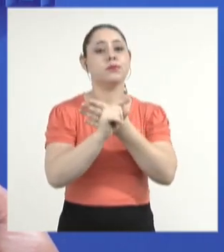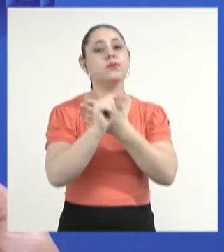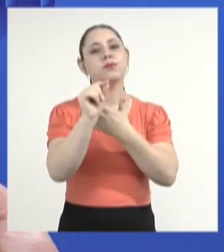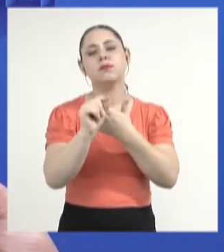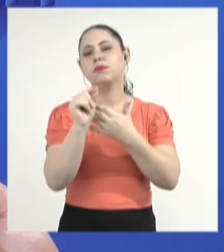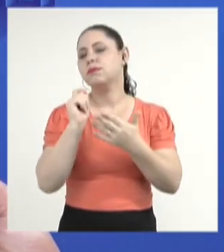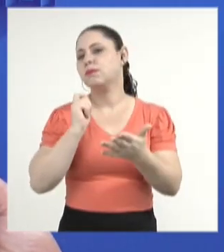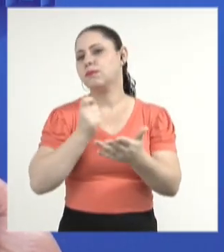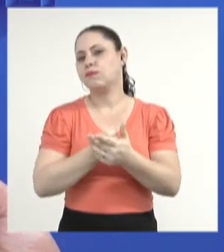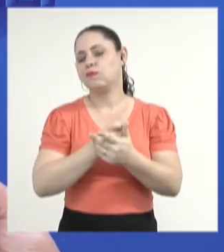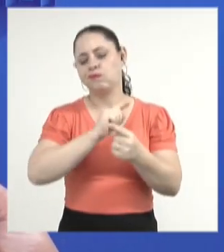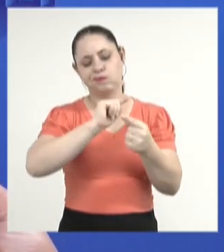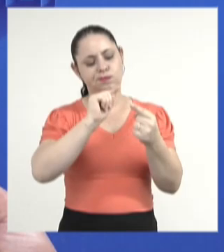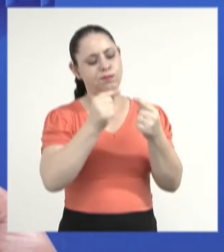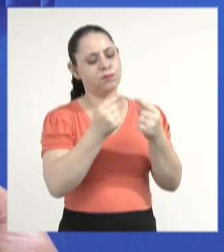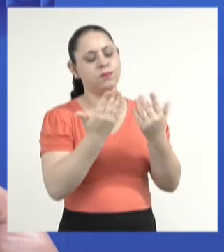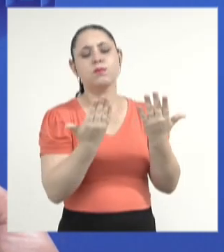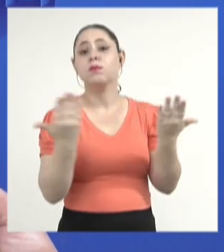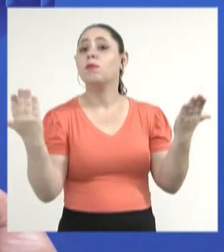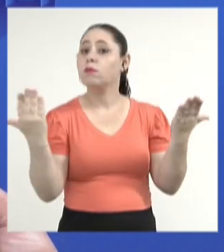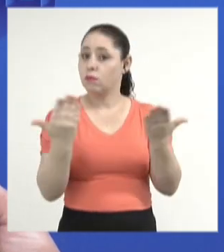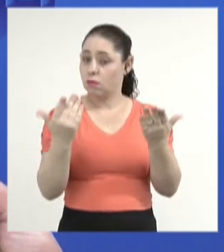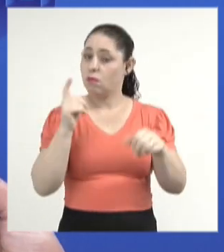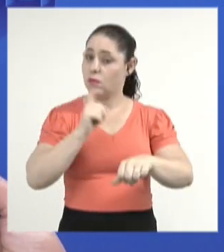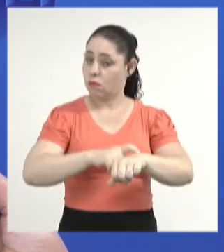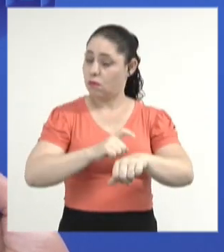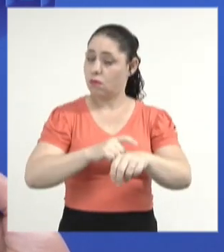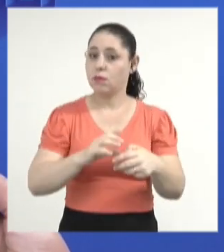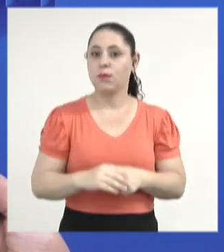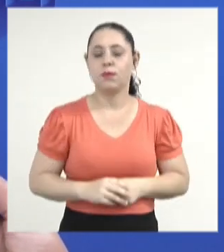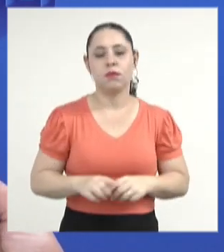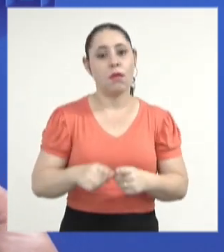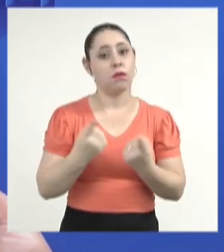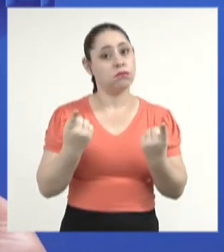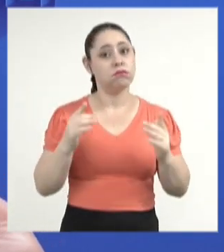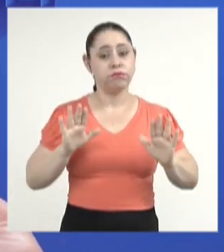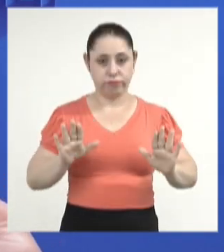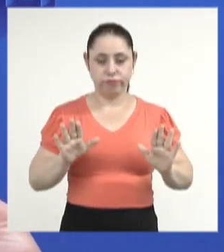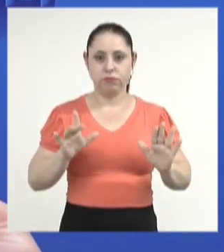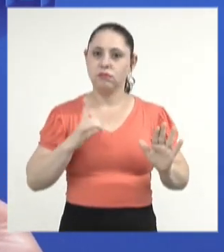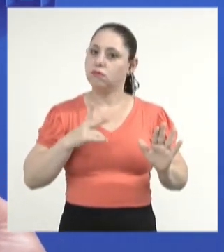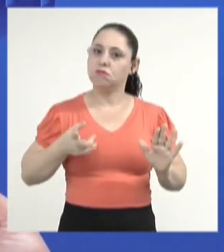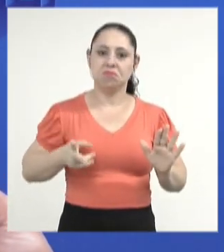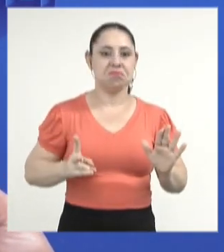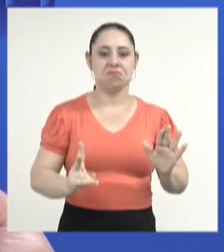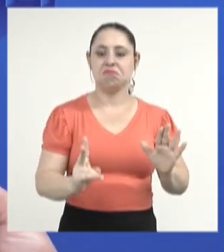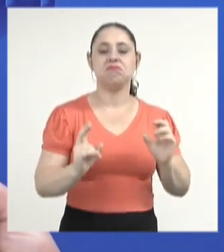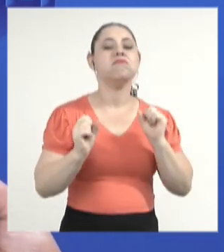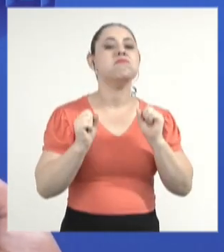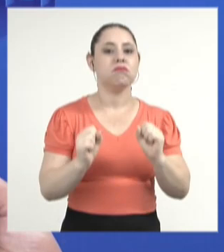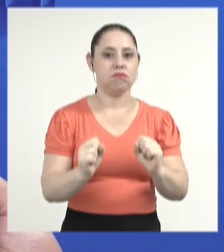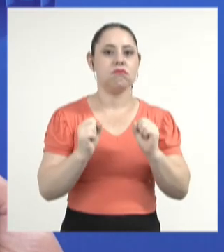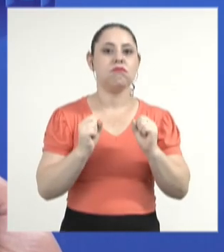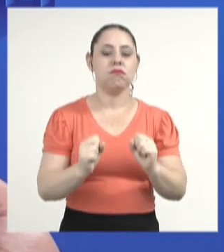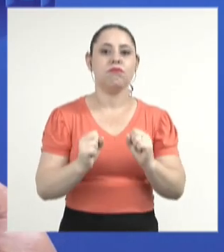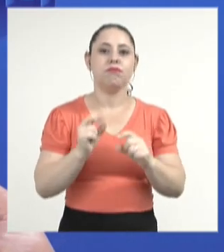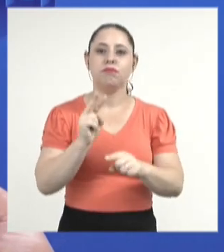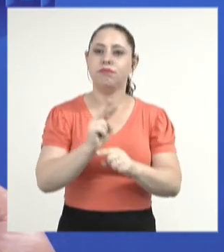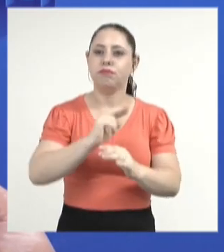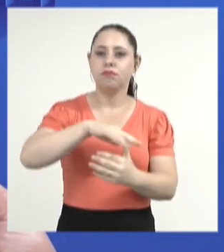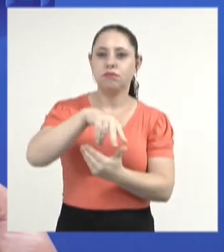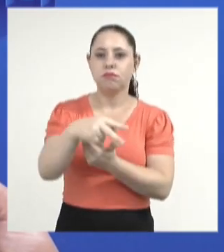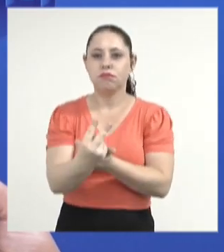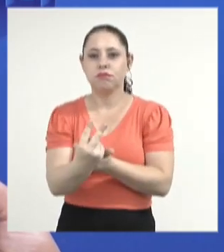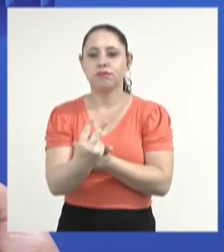vem a cumprir esse objetivo nesse momento, mas ela continua dando